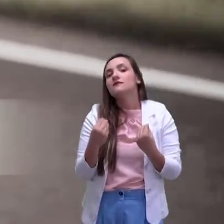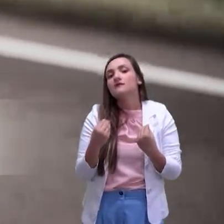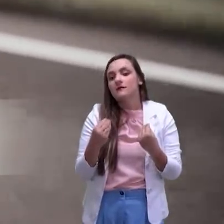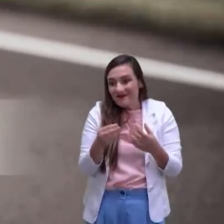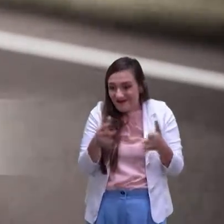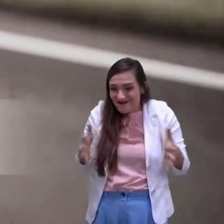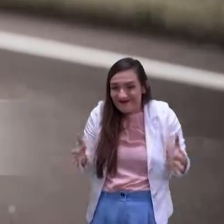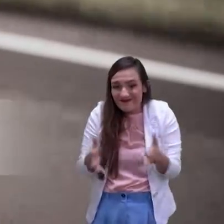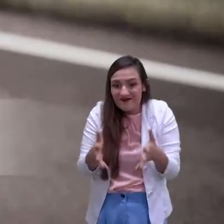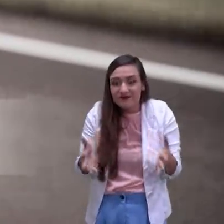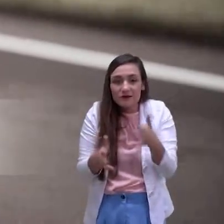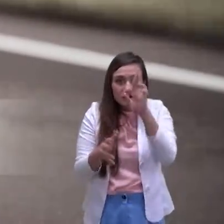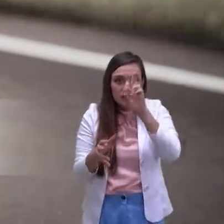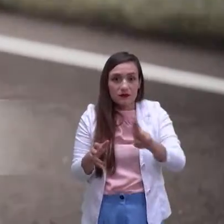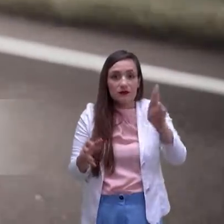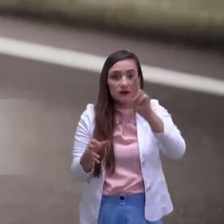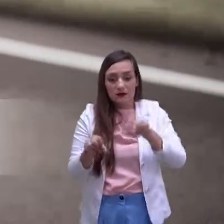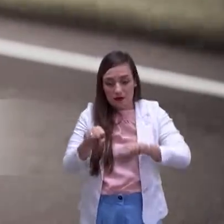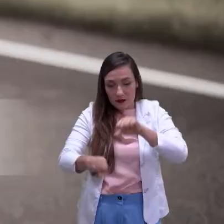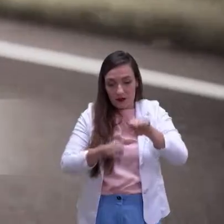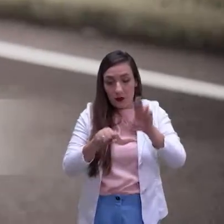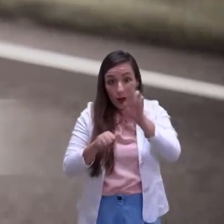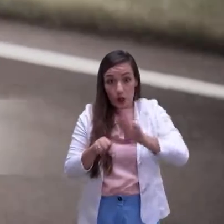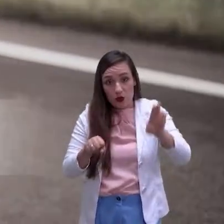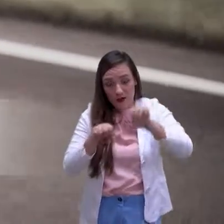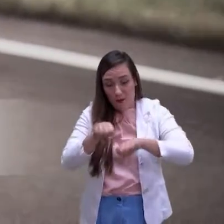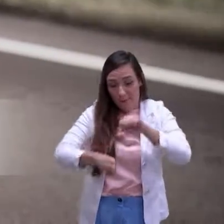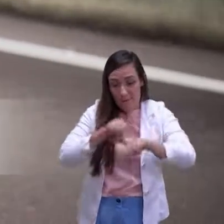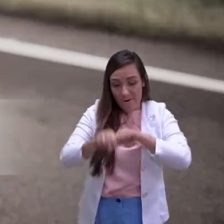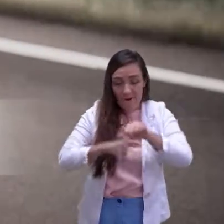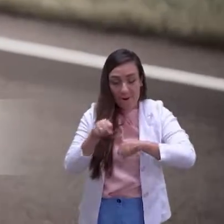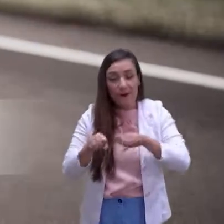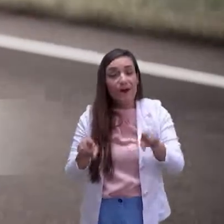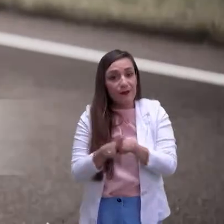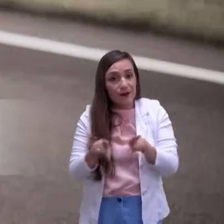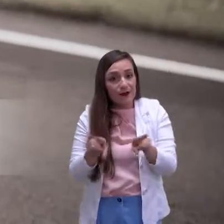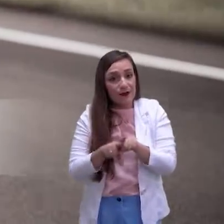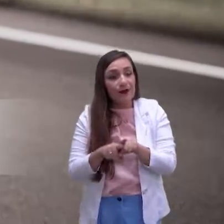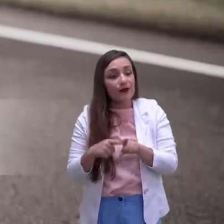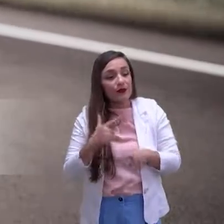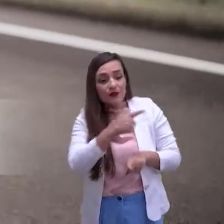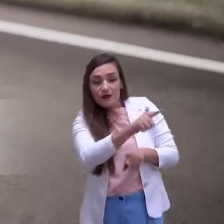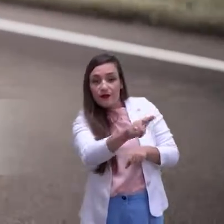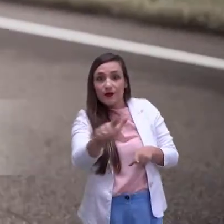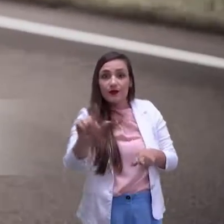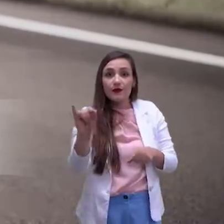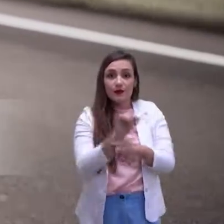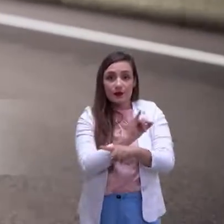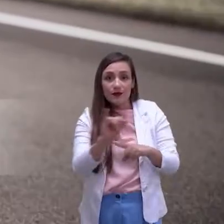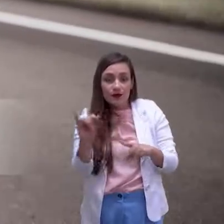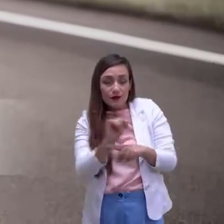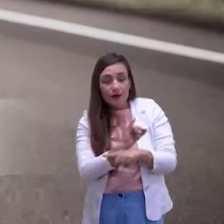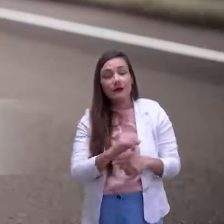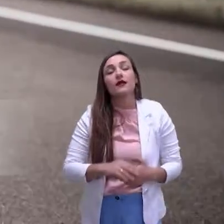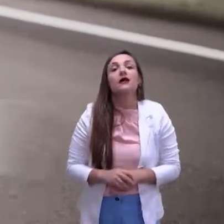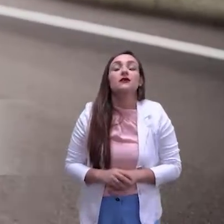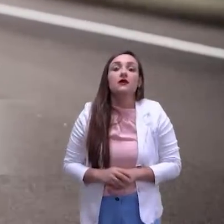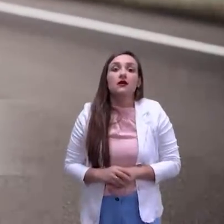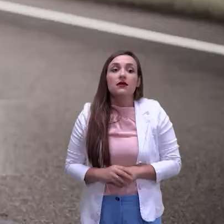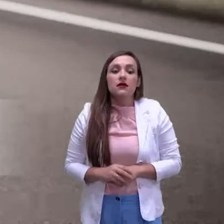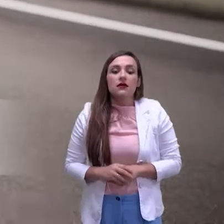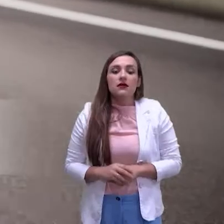de realmente incentivar o uso da bicicleta como meio de transporte e os demais fins, né, esporte, lazer,